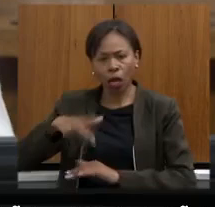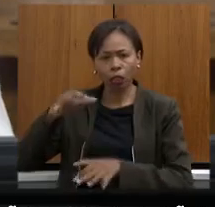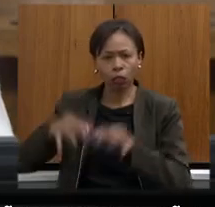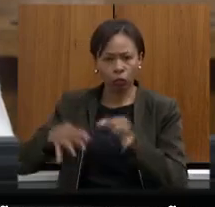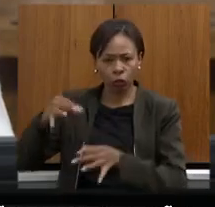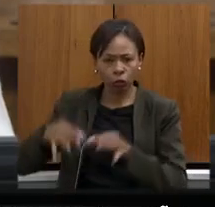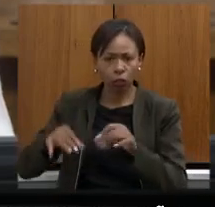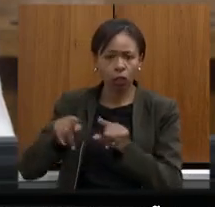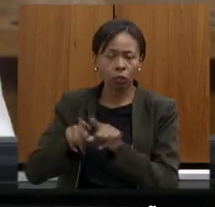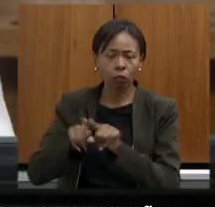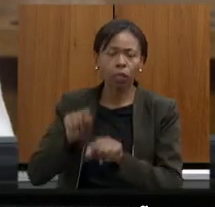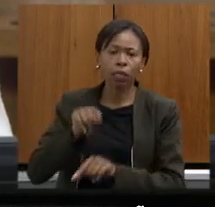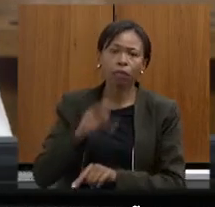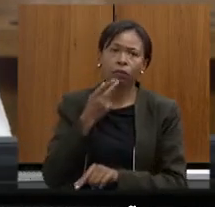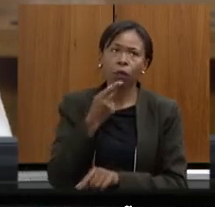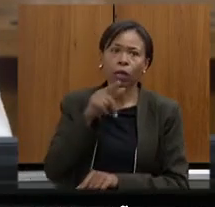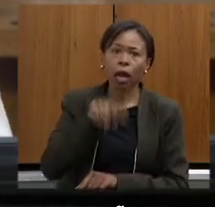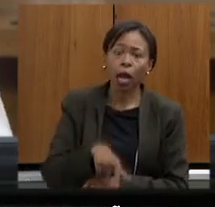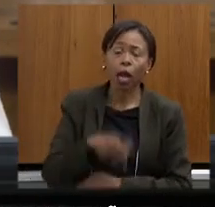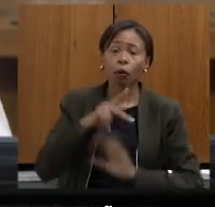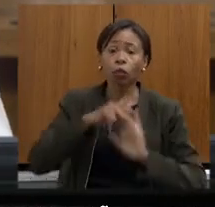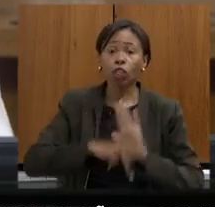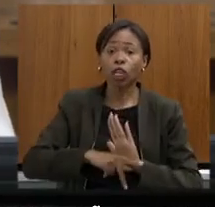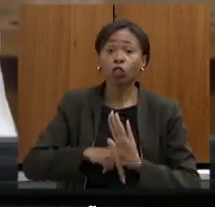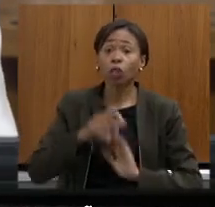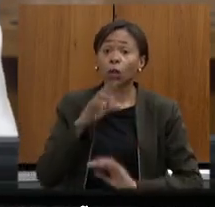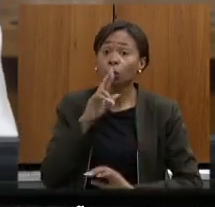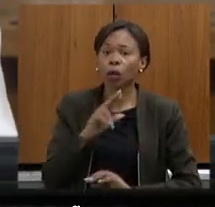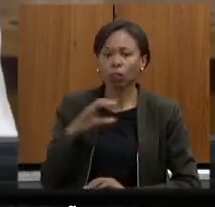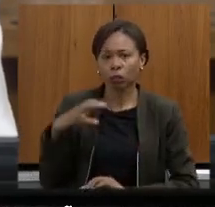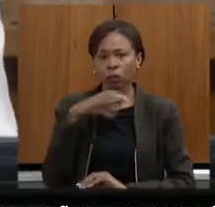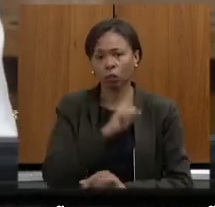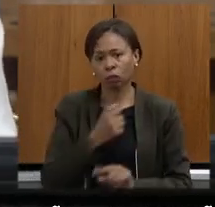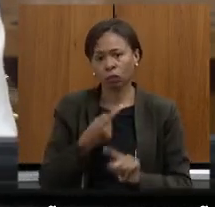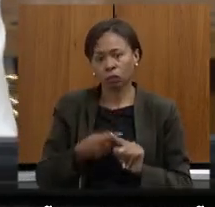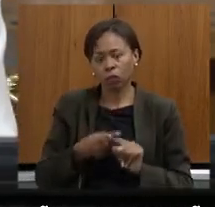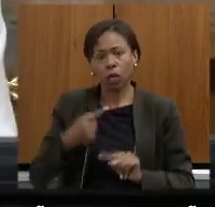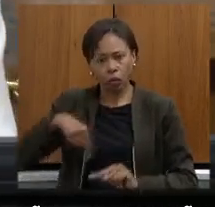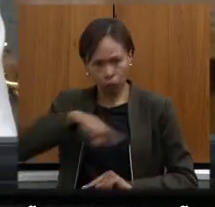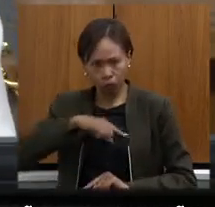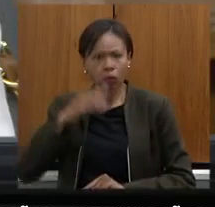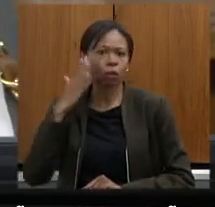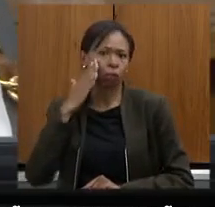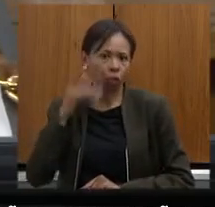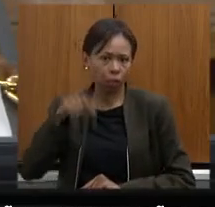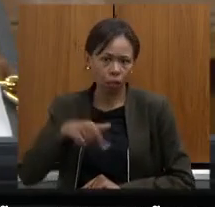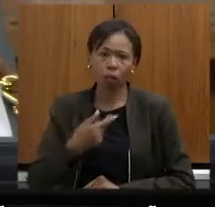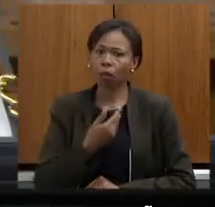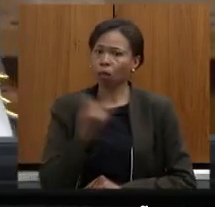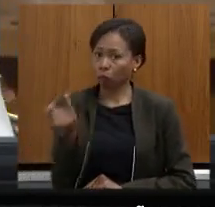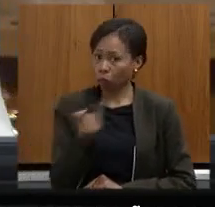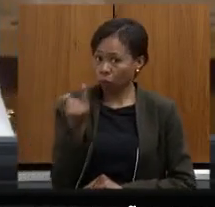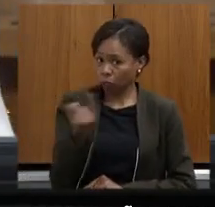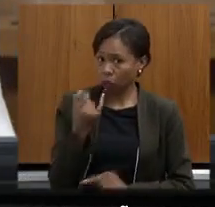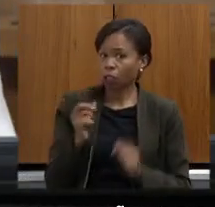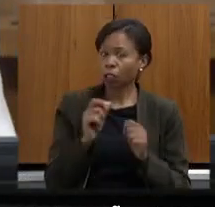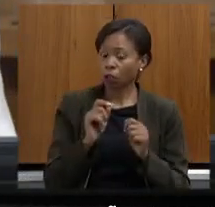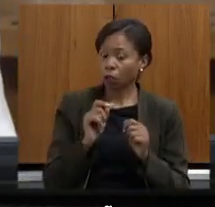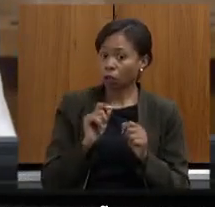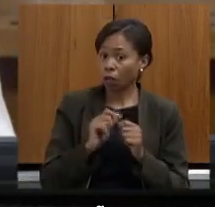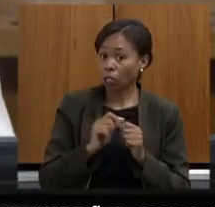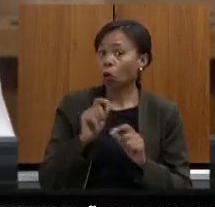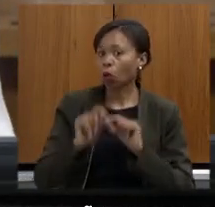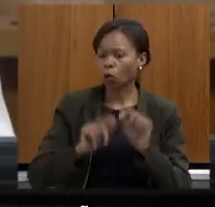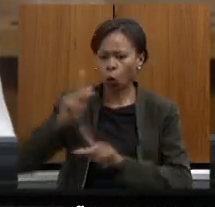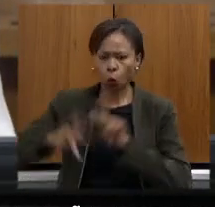é no que a gente chamou de projeto de resposta rápida porque a gente sabia da importância de se fazer a